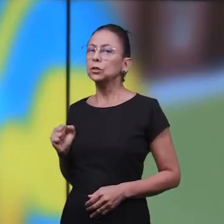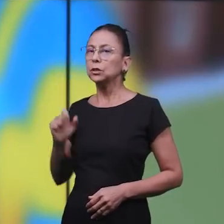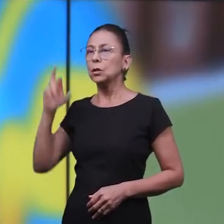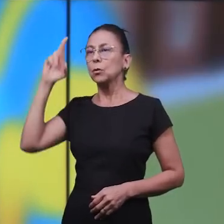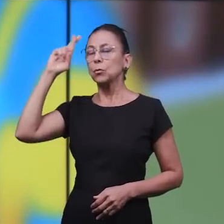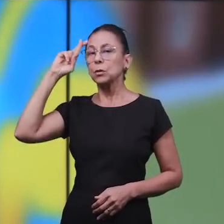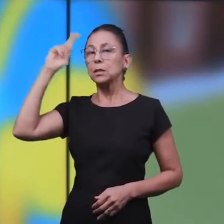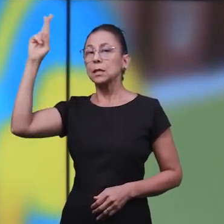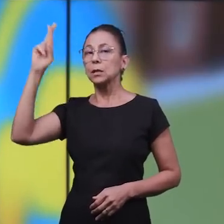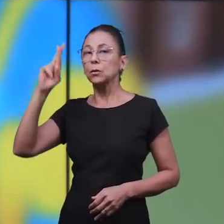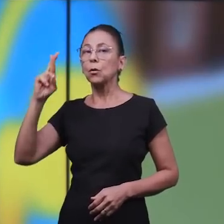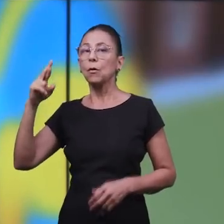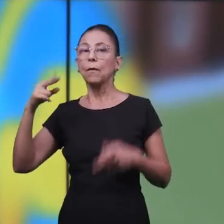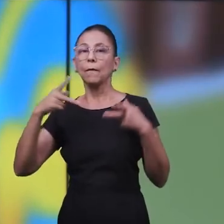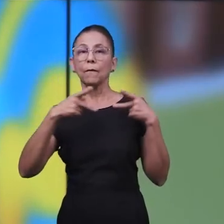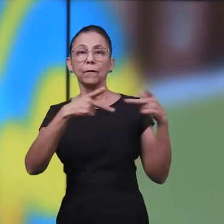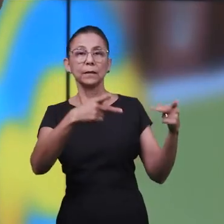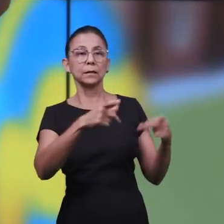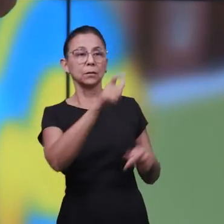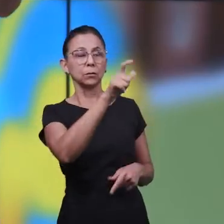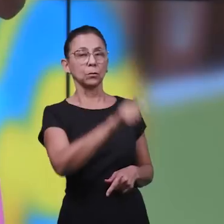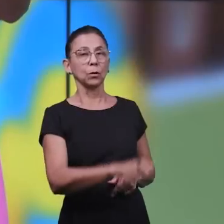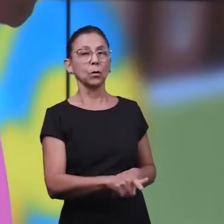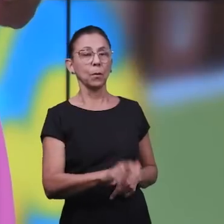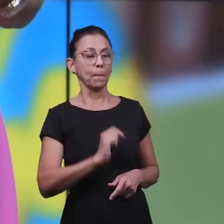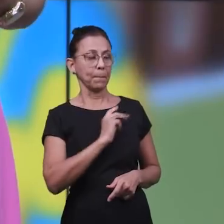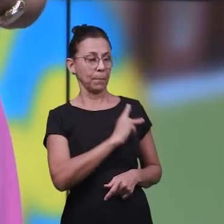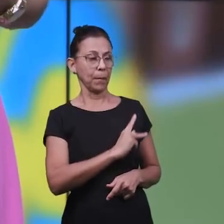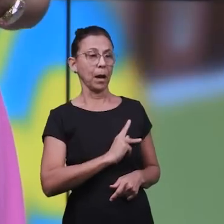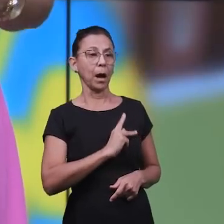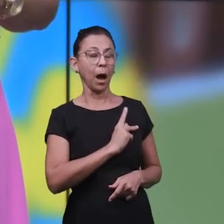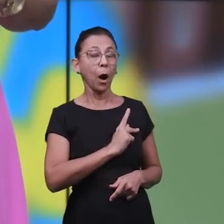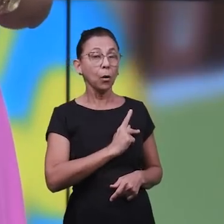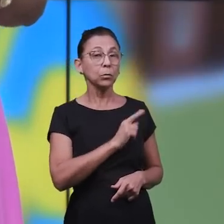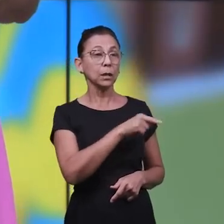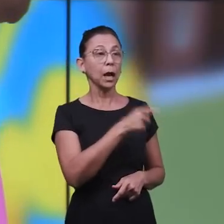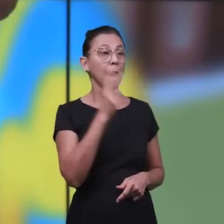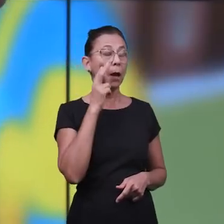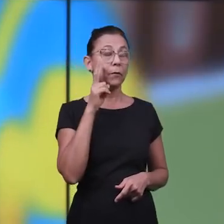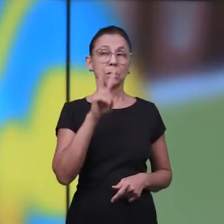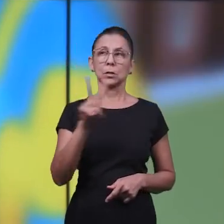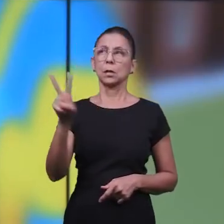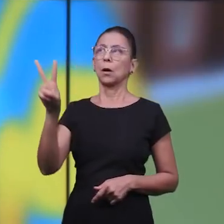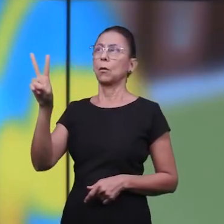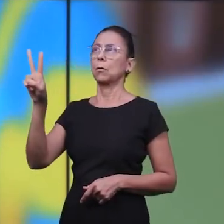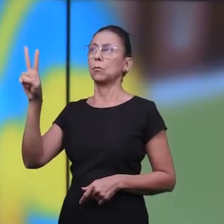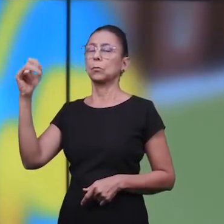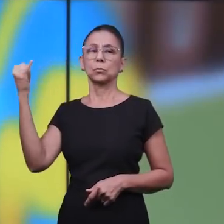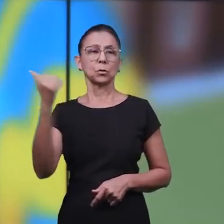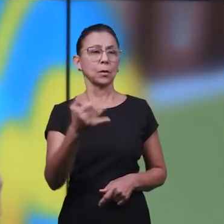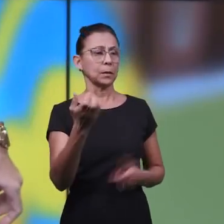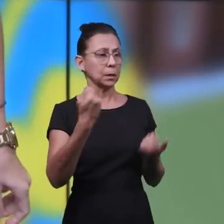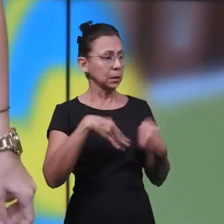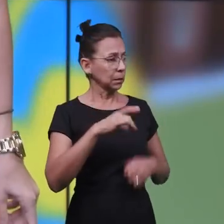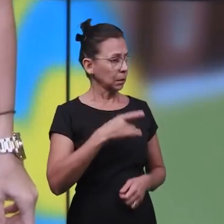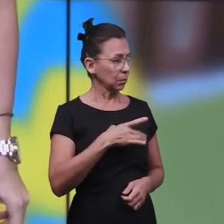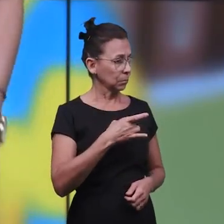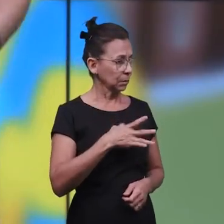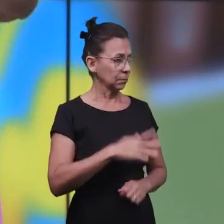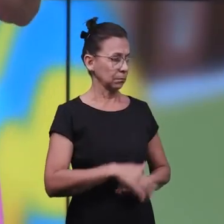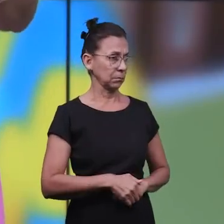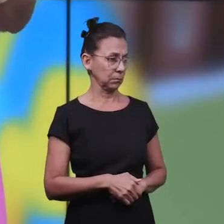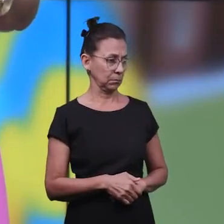visitou Paulo, o apóstolo Paulo, com uma visão. E o Senhor disse assim para Paulo, não